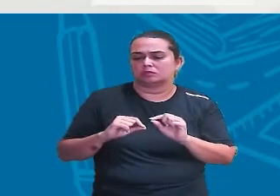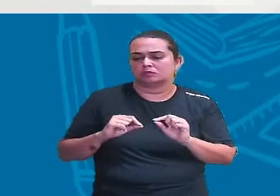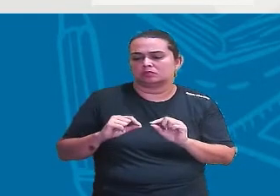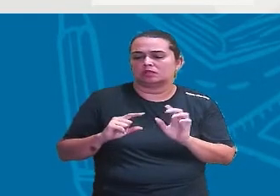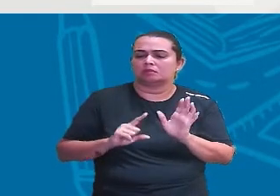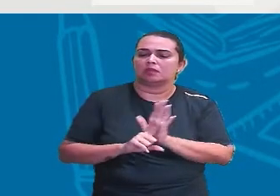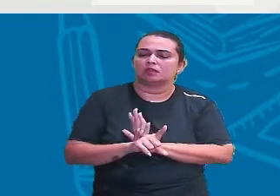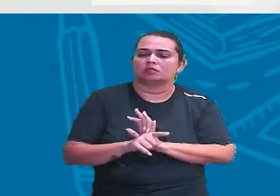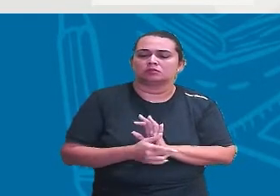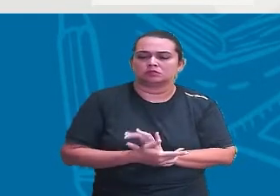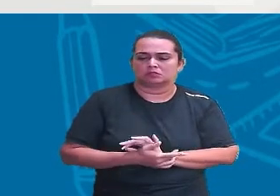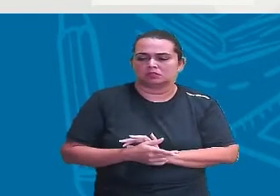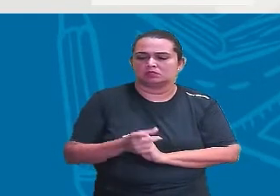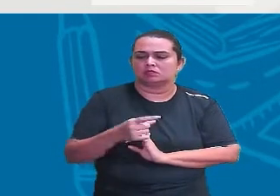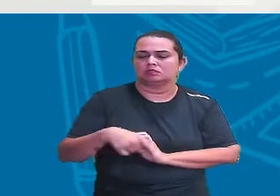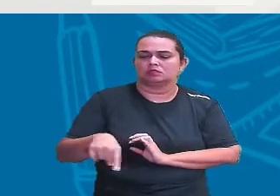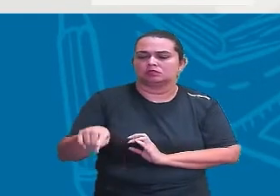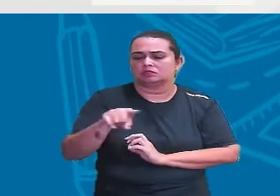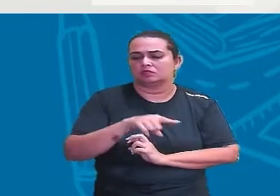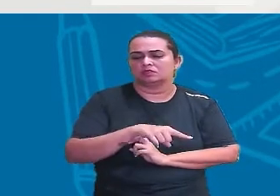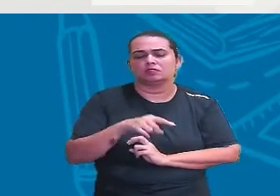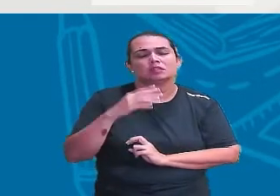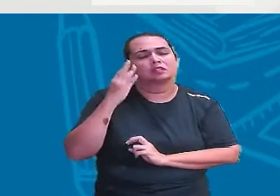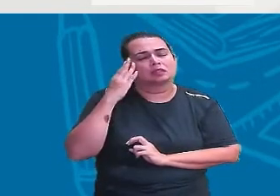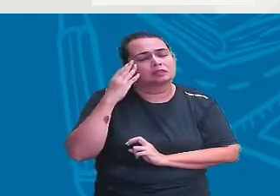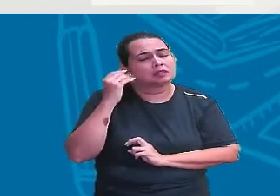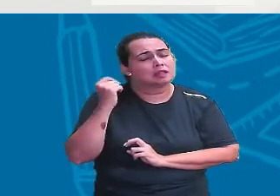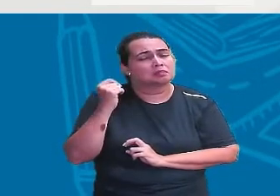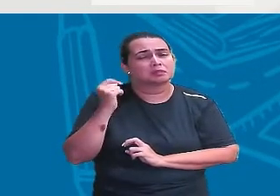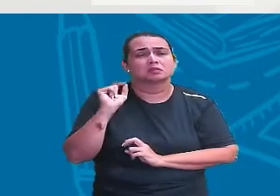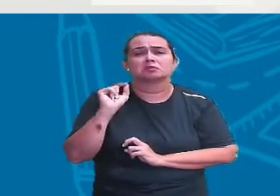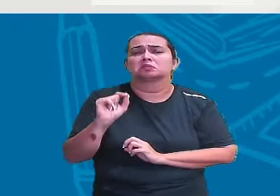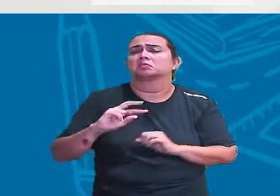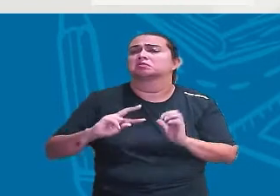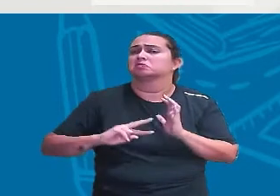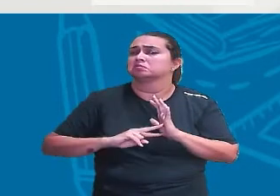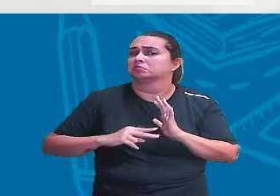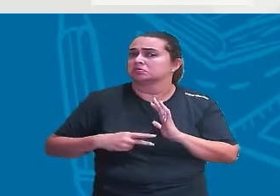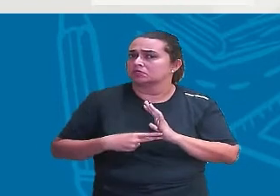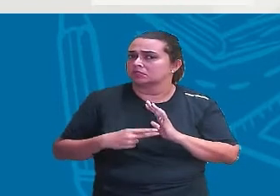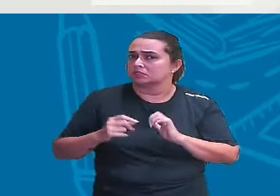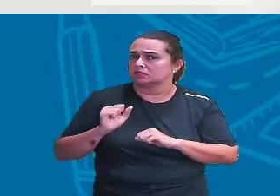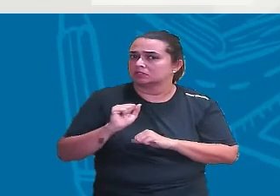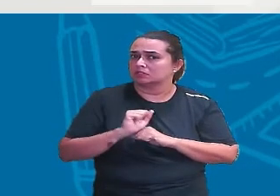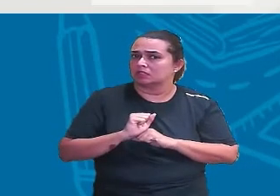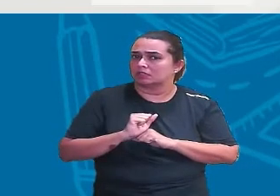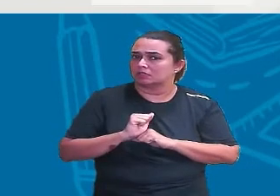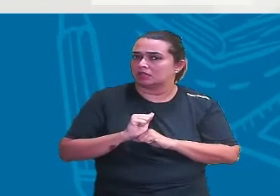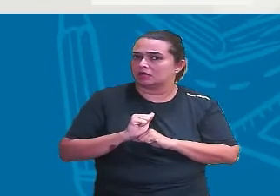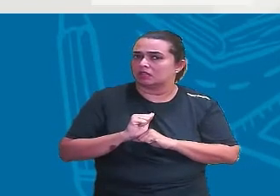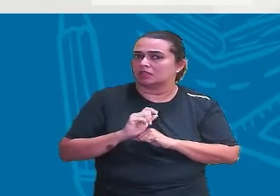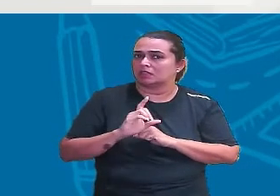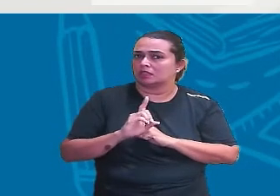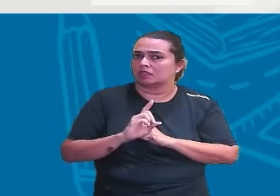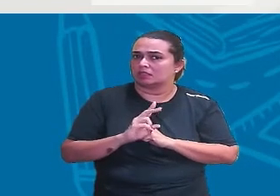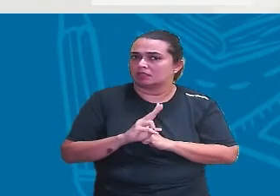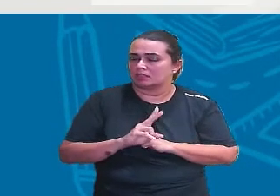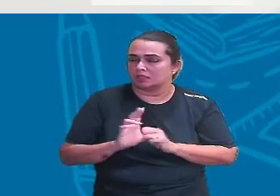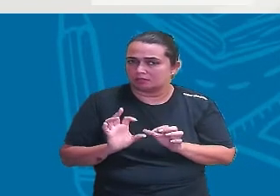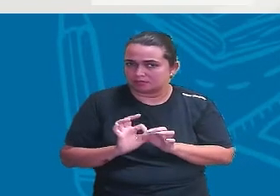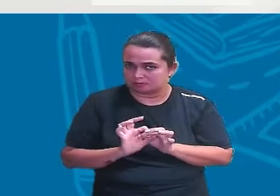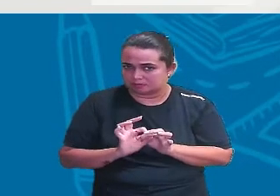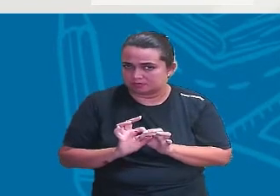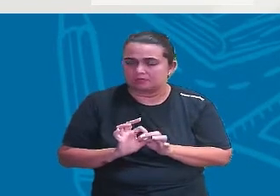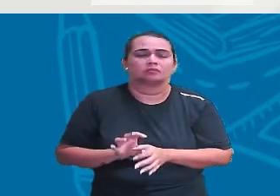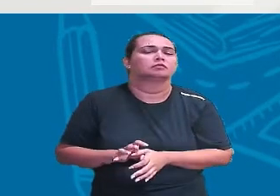a pergunta, você tem alguma ideia do que é advérbio conjuntivo? Então, se você ainda não viu esse